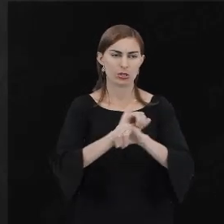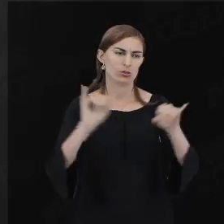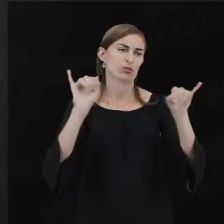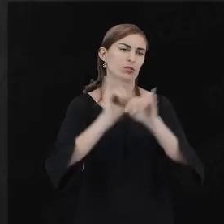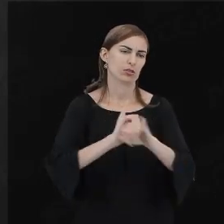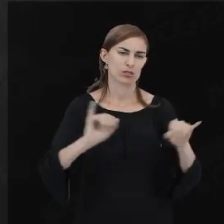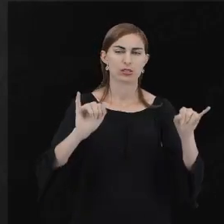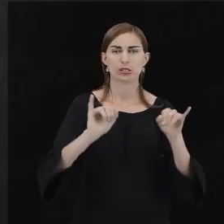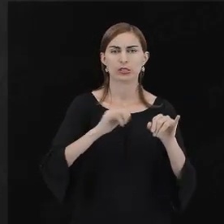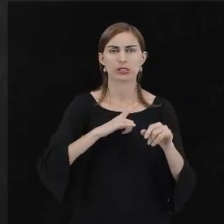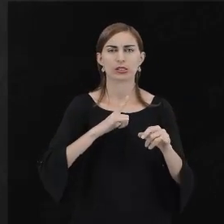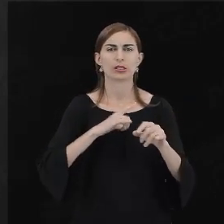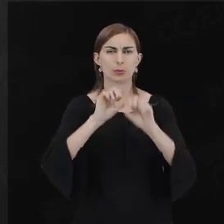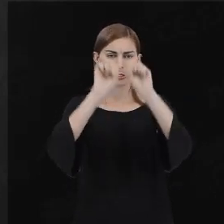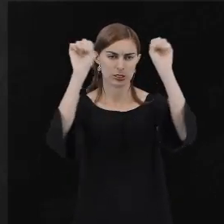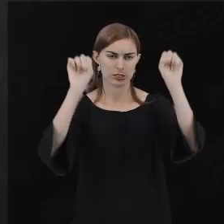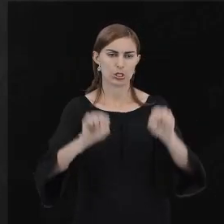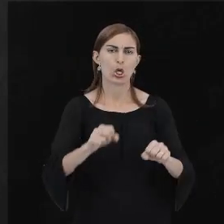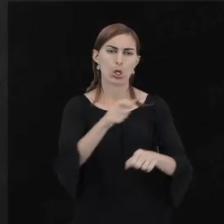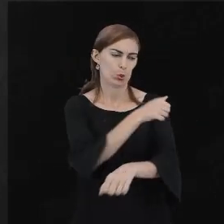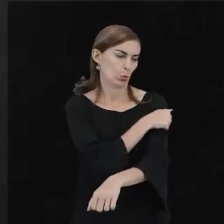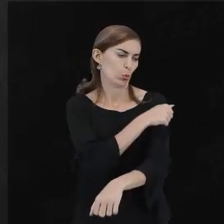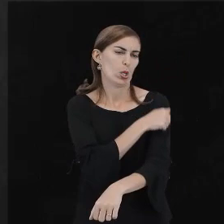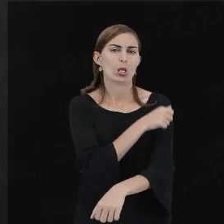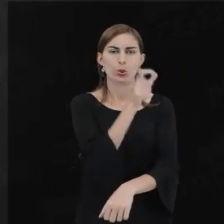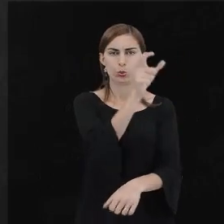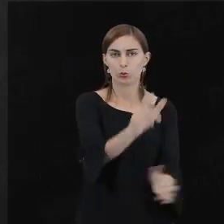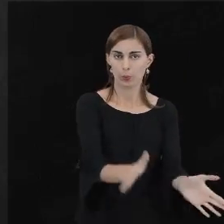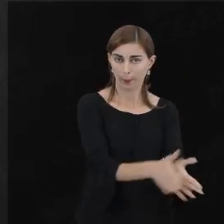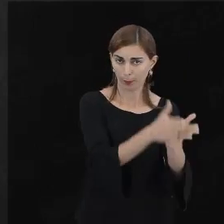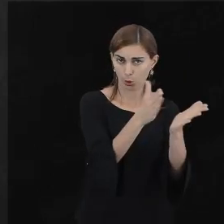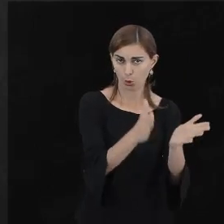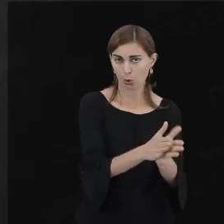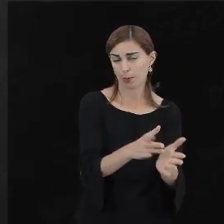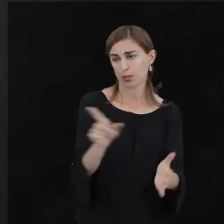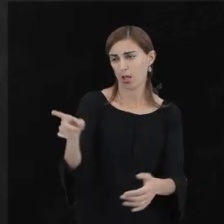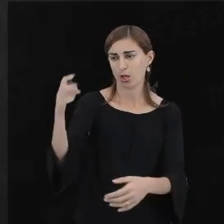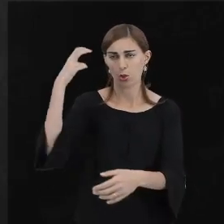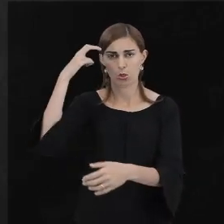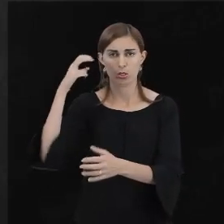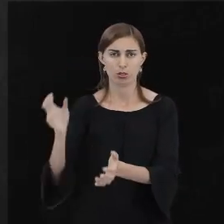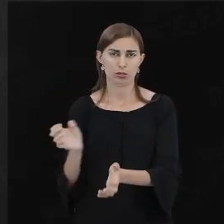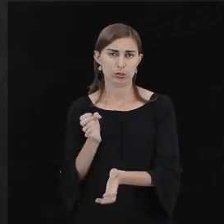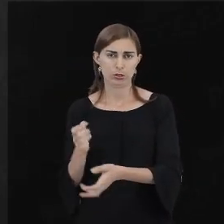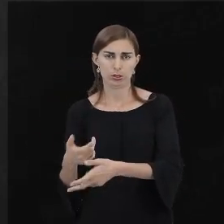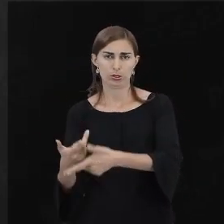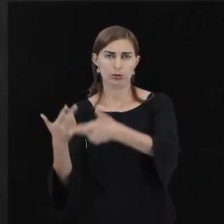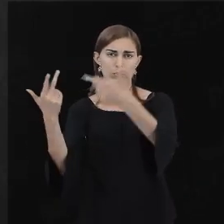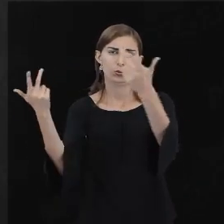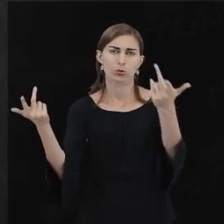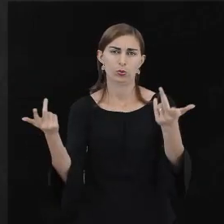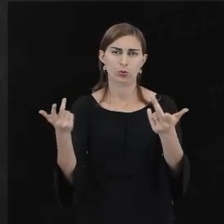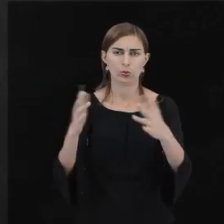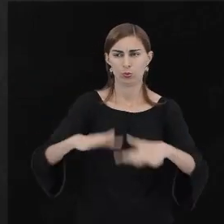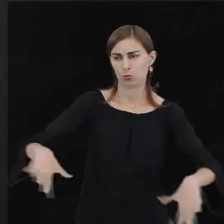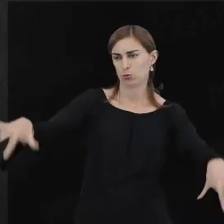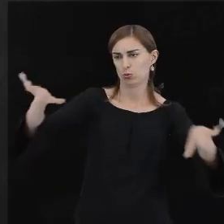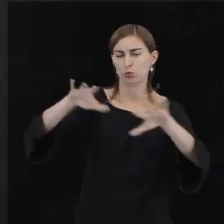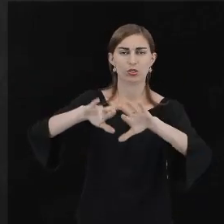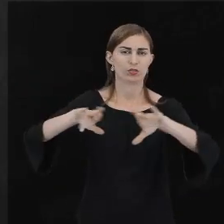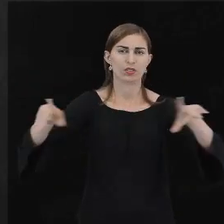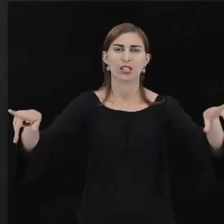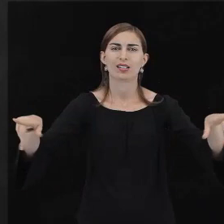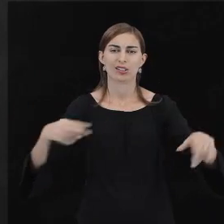única formalmente anunciada, e se estigmatizava os alunos pobres e as culturas que circulavam nos